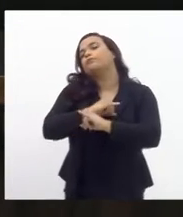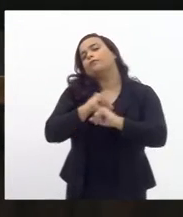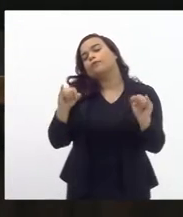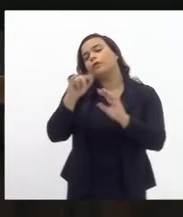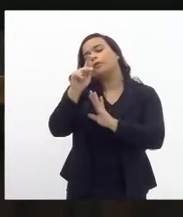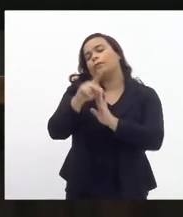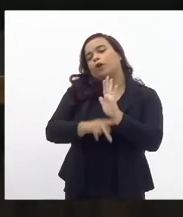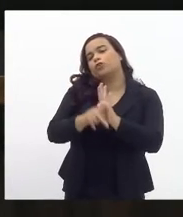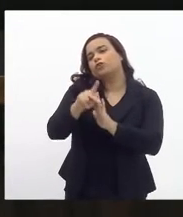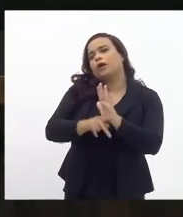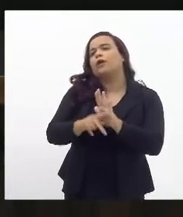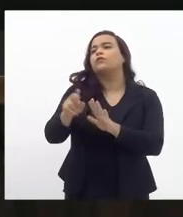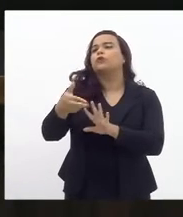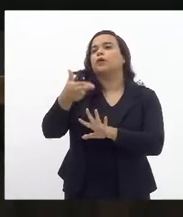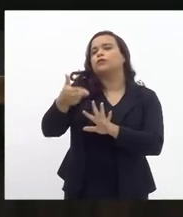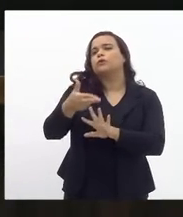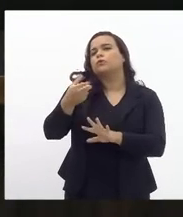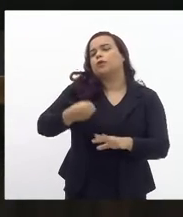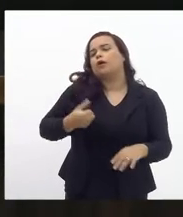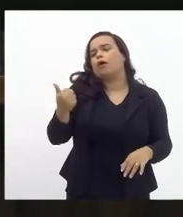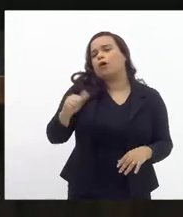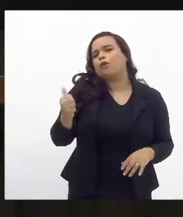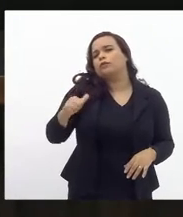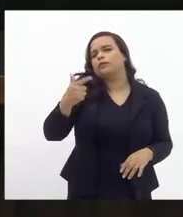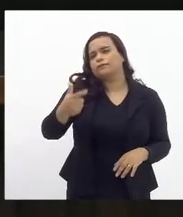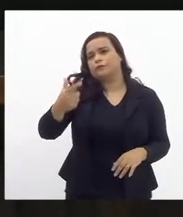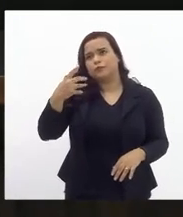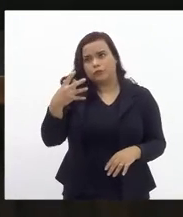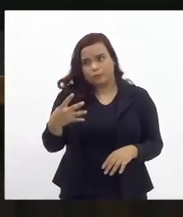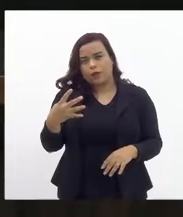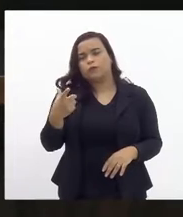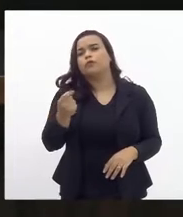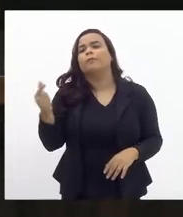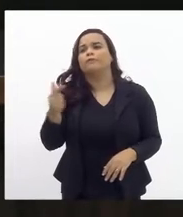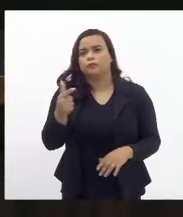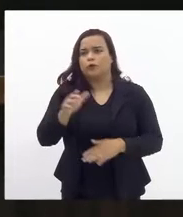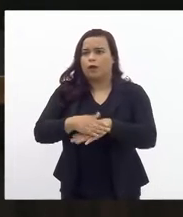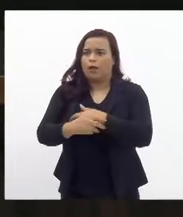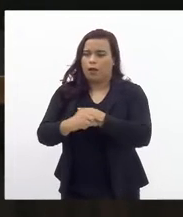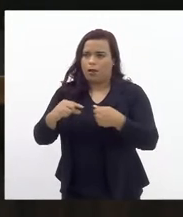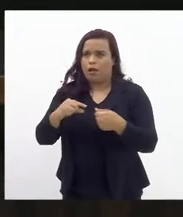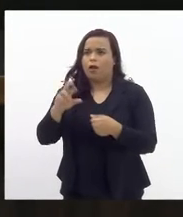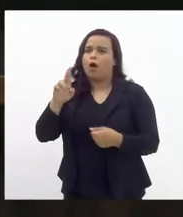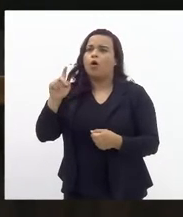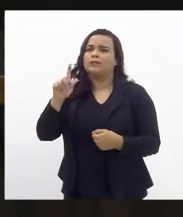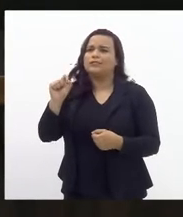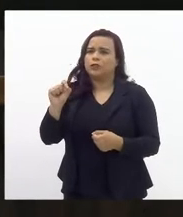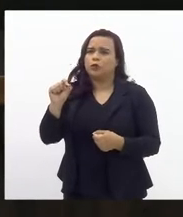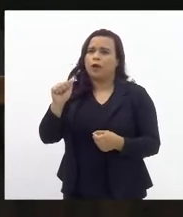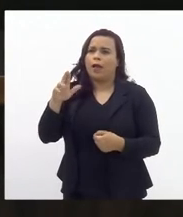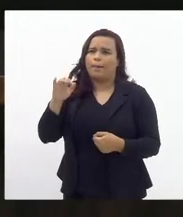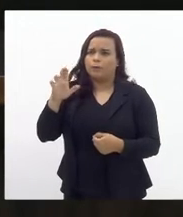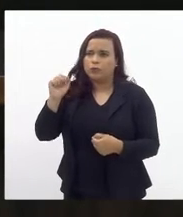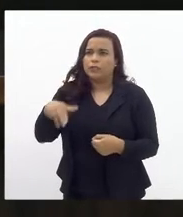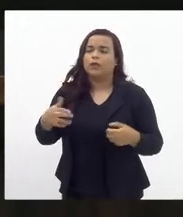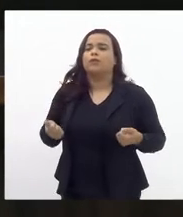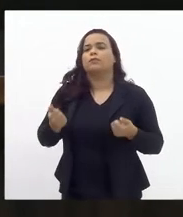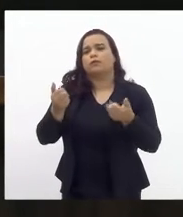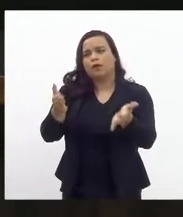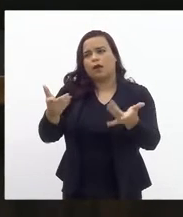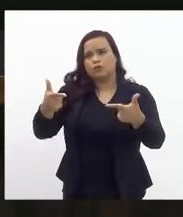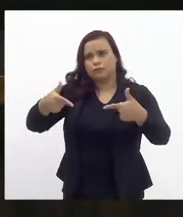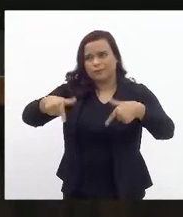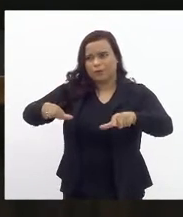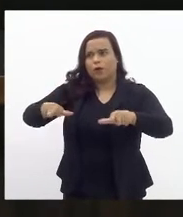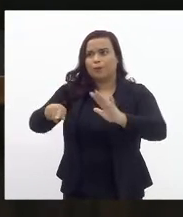número 1124 de 2022, de autoria do deputado Rodrigo Amorim, que concede o diploma Cristo Redentor